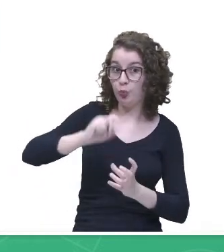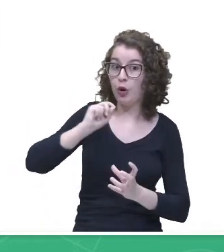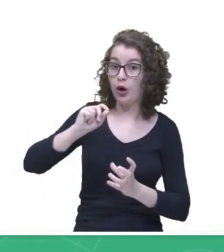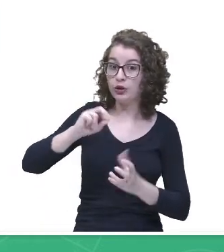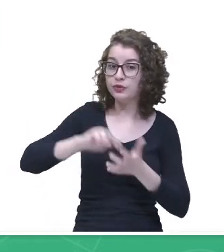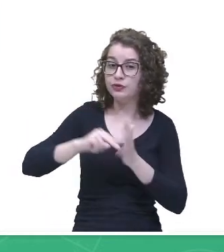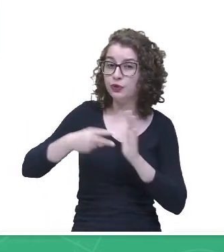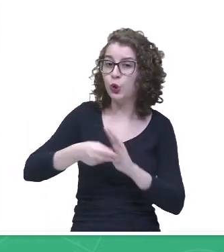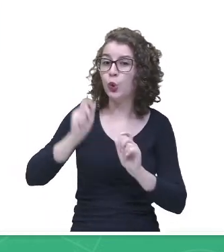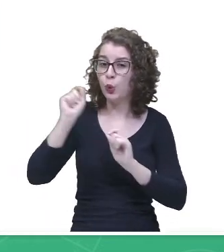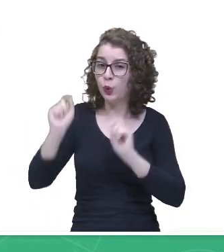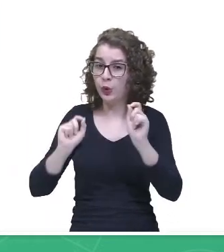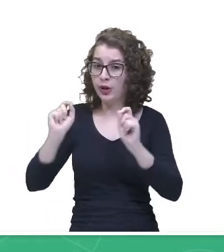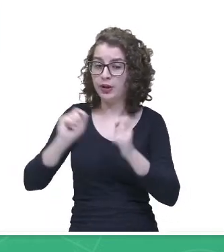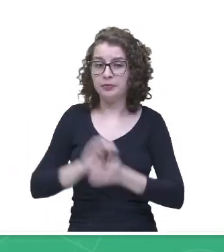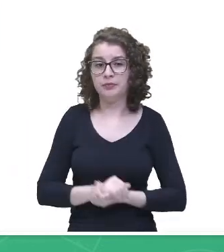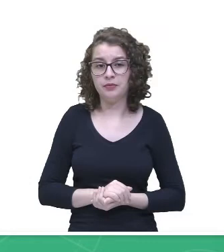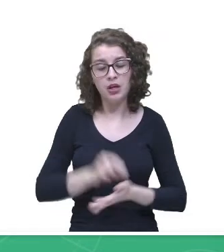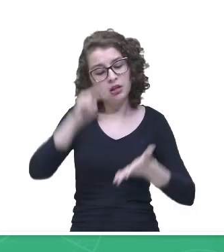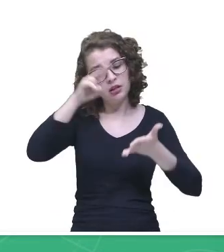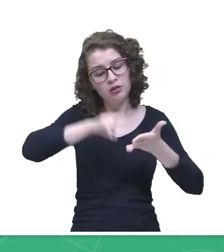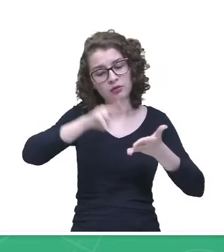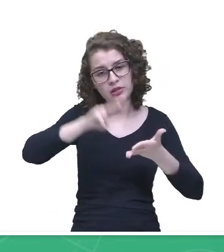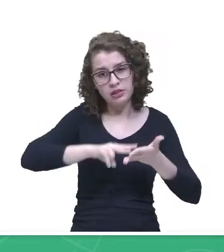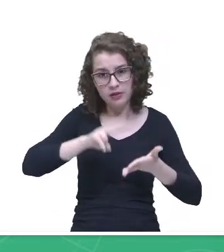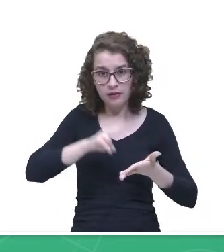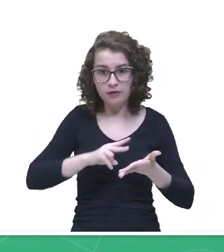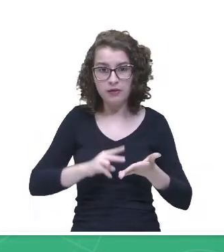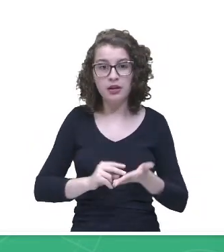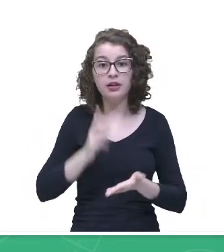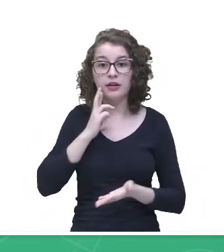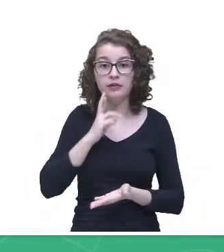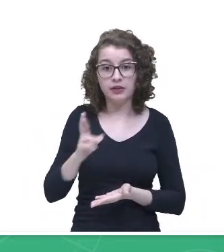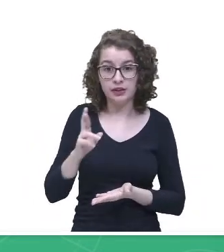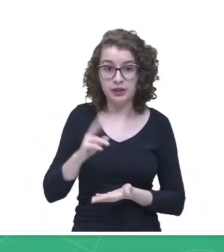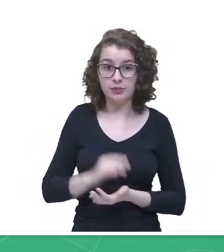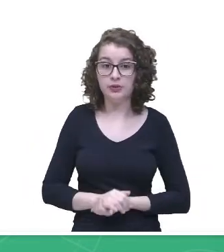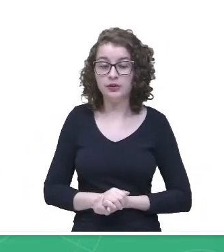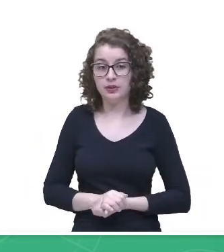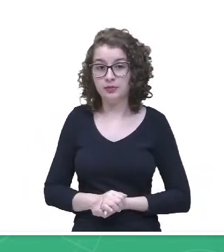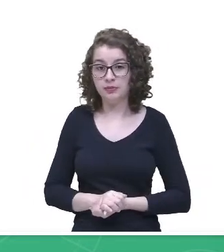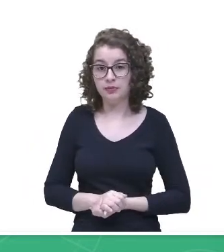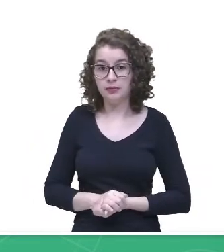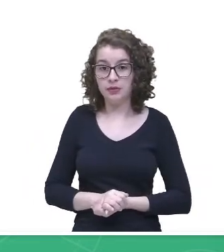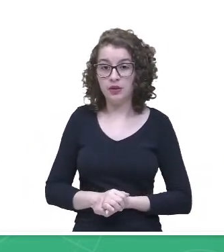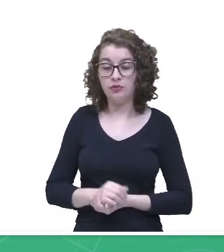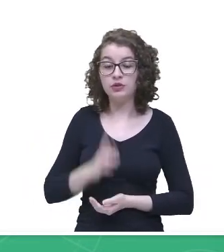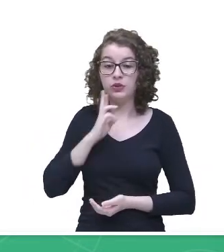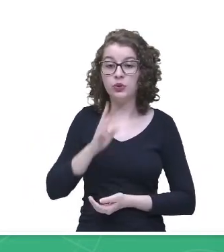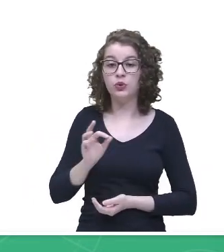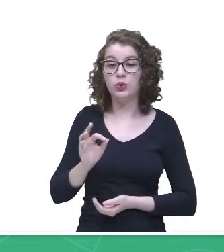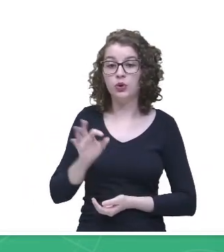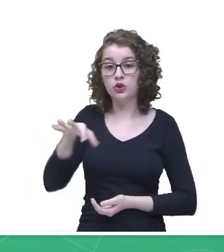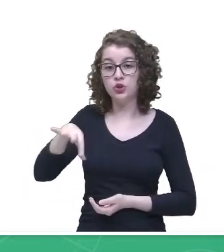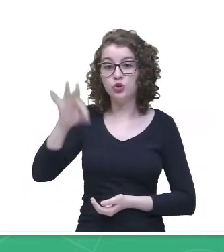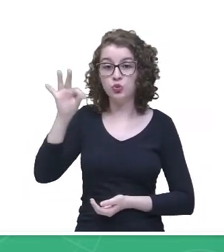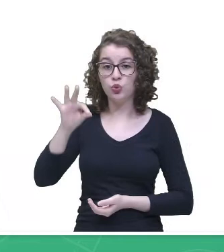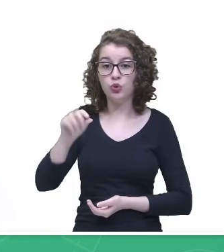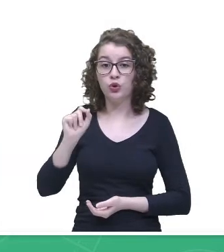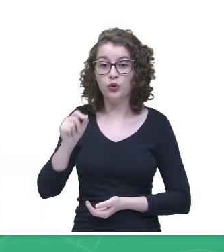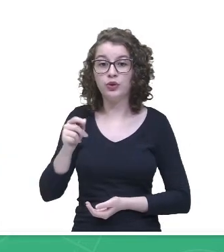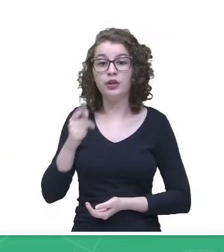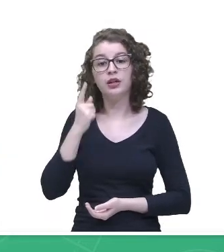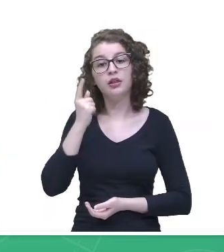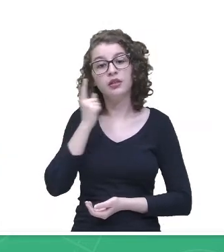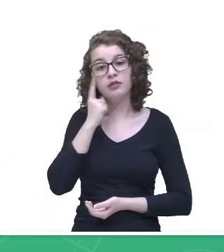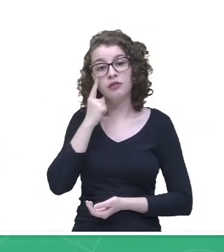ler as alternativas A, B, C, D ou E. E aí sim, na segunda questão sim, vocês vão marcar a afirmativa